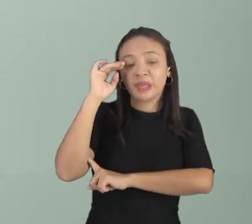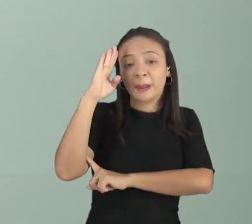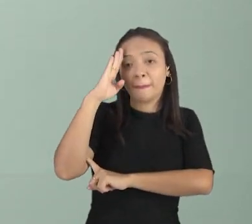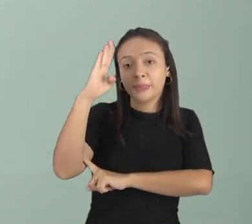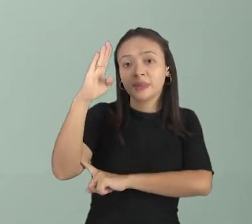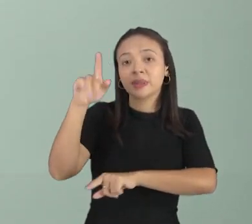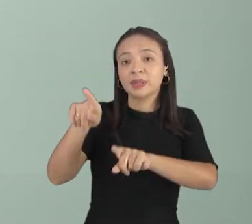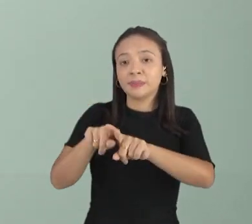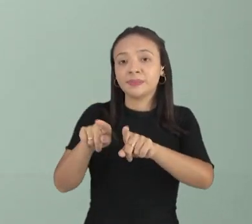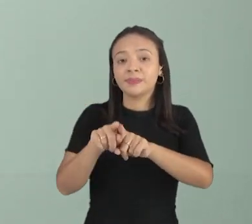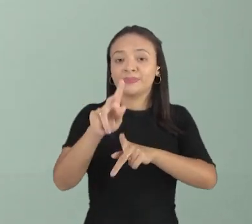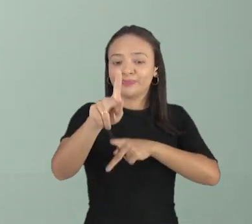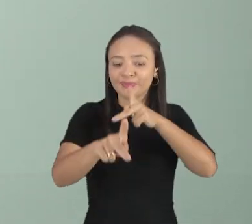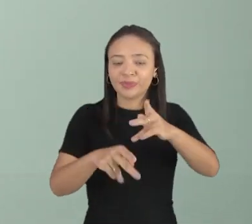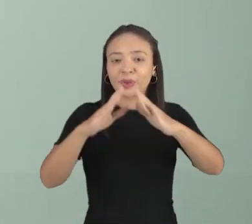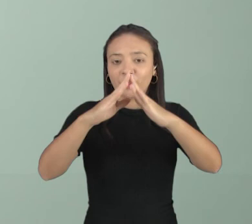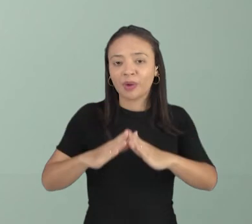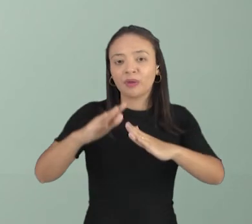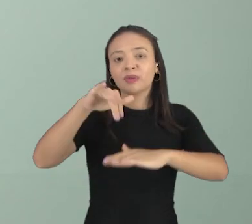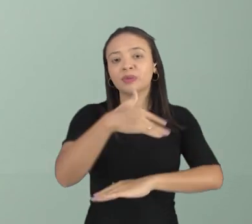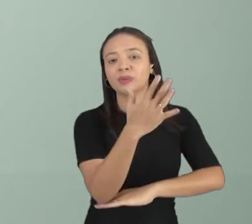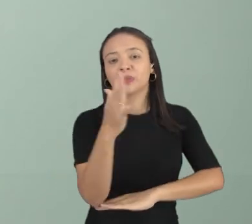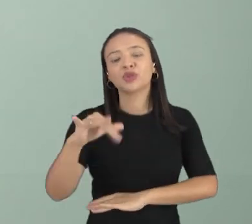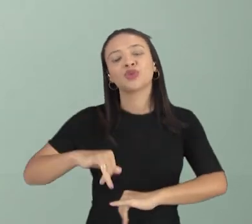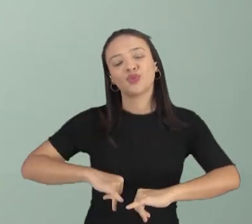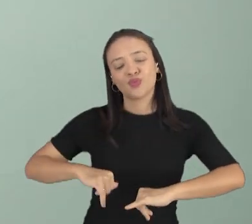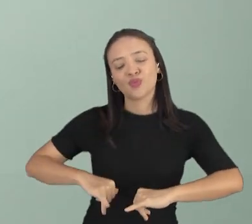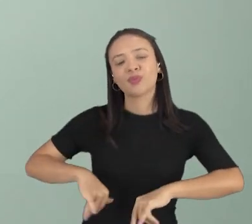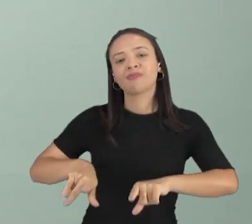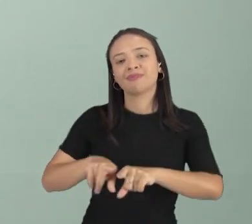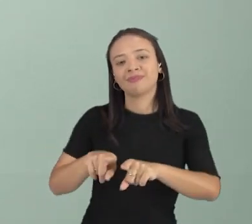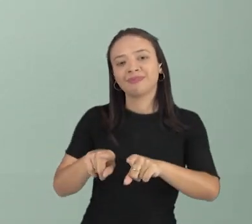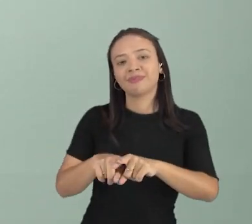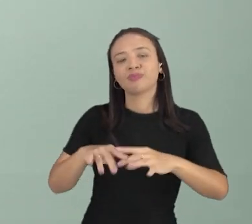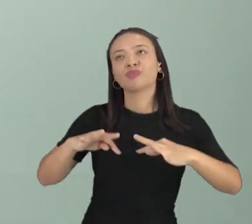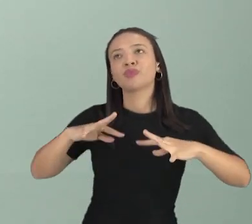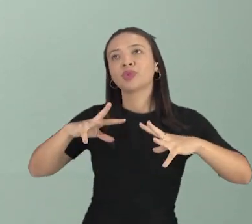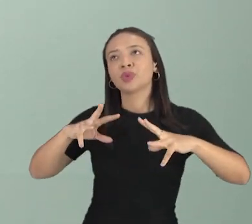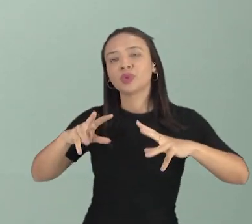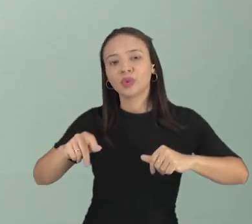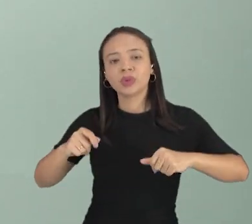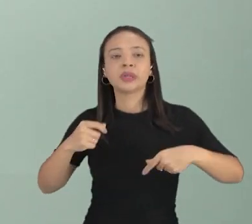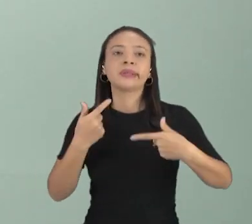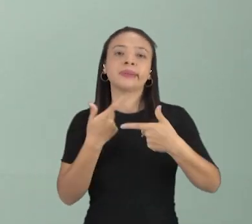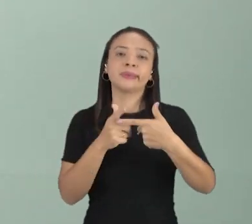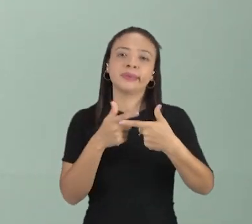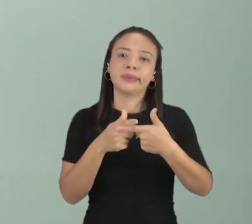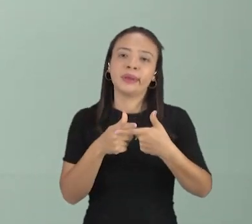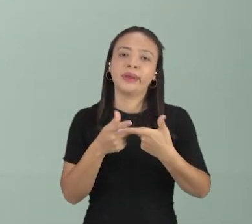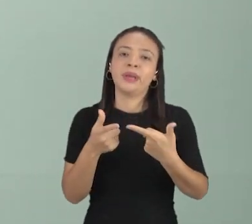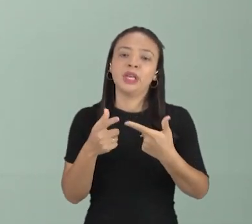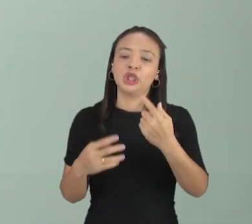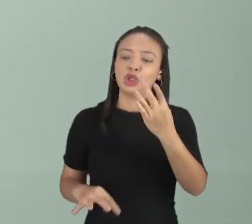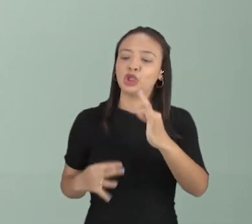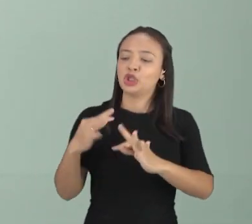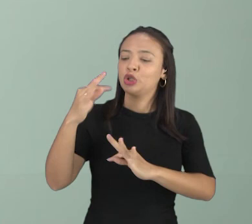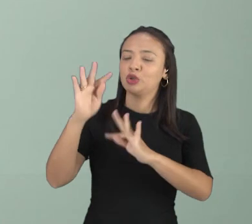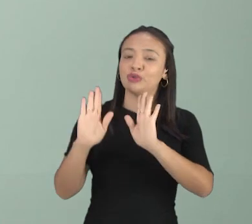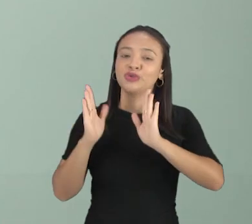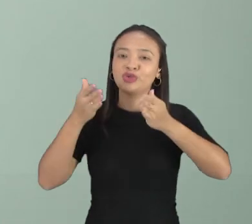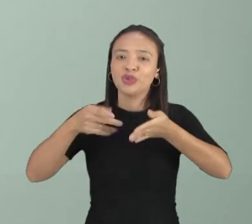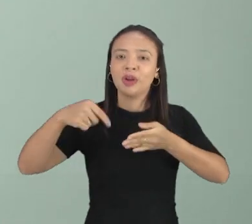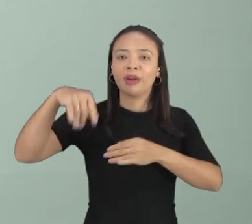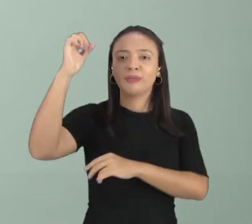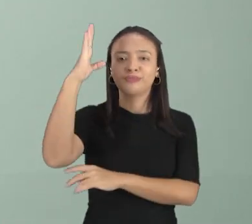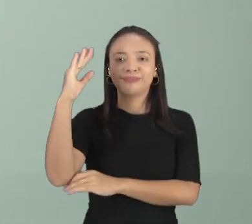essas populações que moravam na floresta, elas vão sofrer, então, toda essa questão dessa modernização que chega aí no Brasil